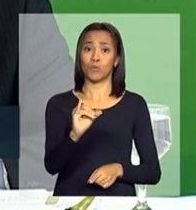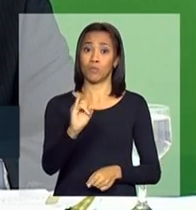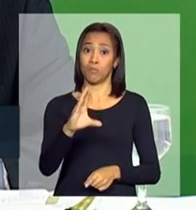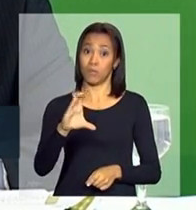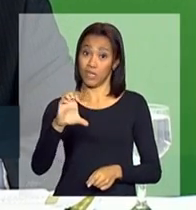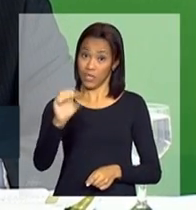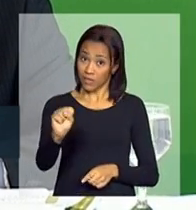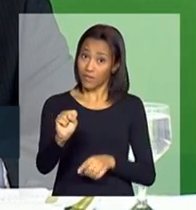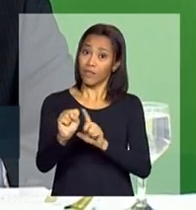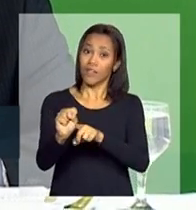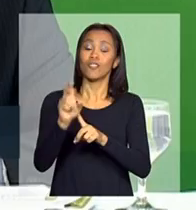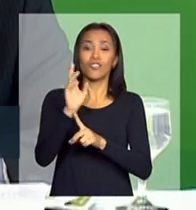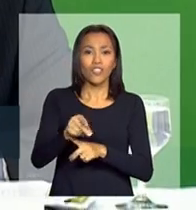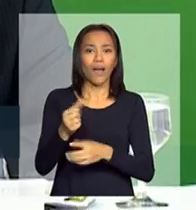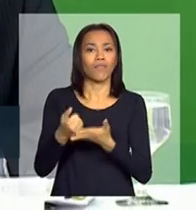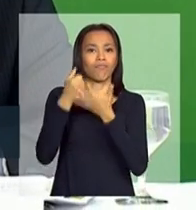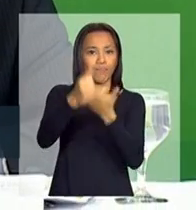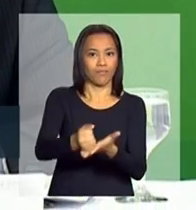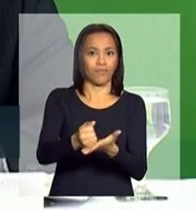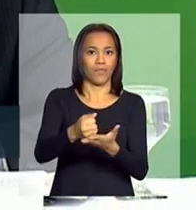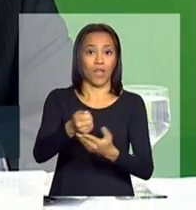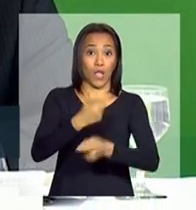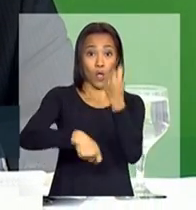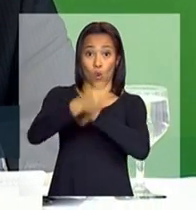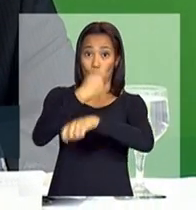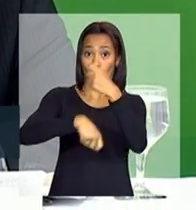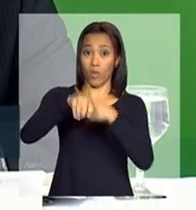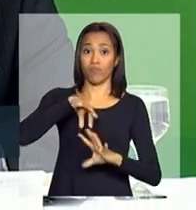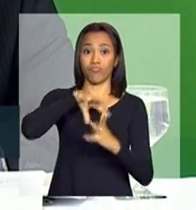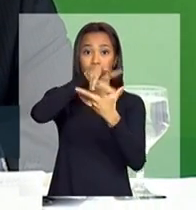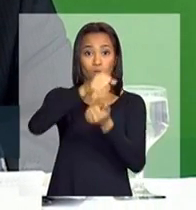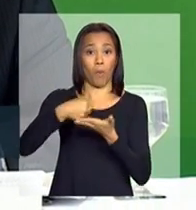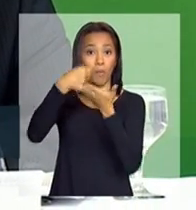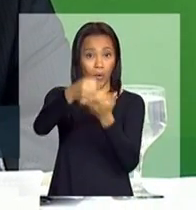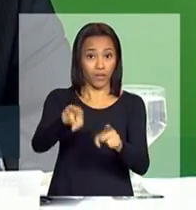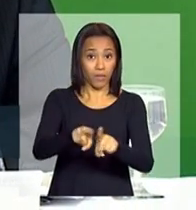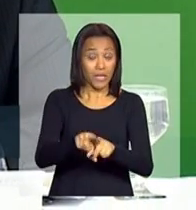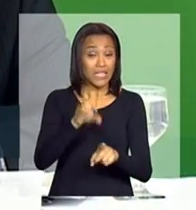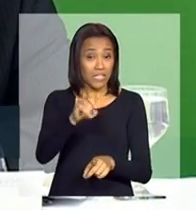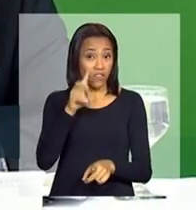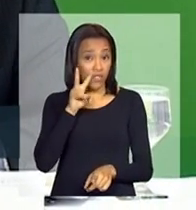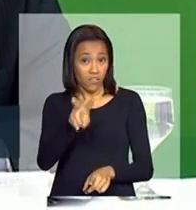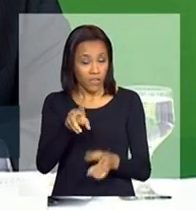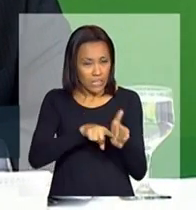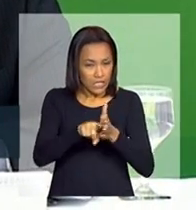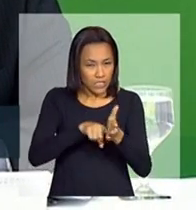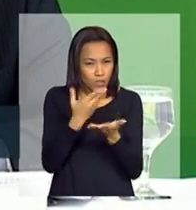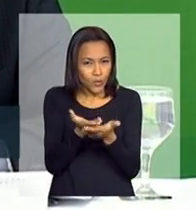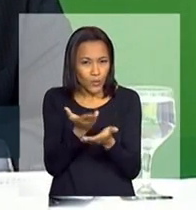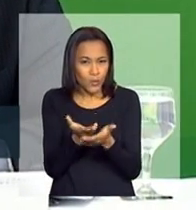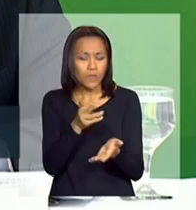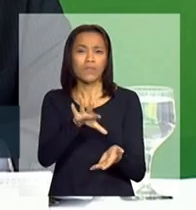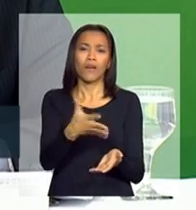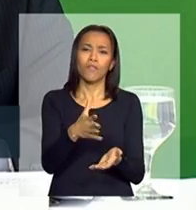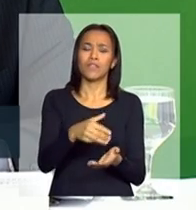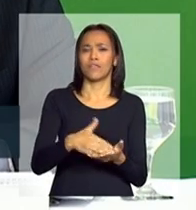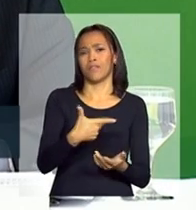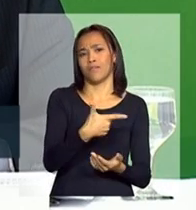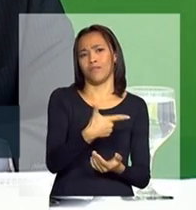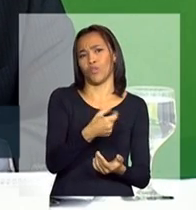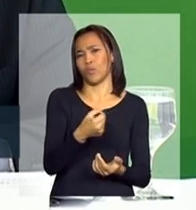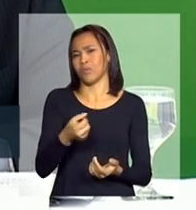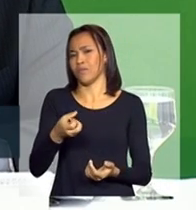mais da metade do crescimento da economia mundial portanto se você fizer essa projeção talvez antes mesmo de